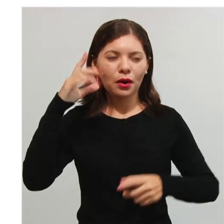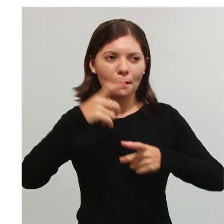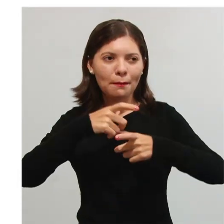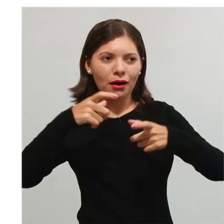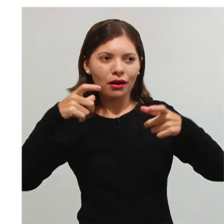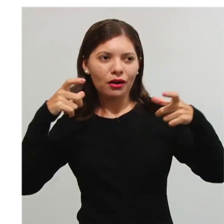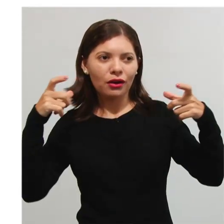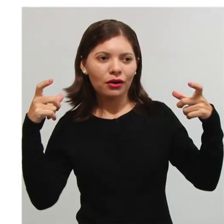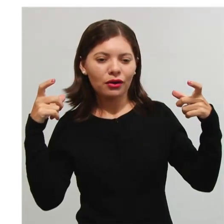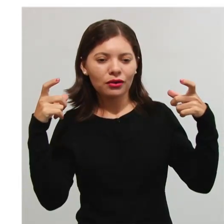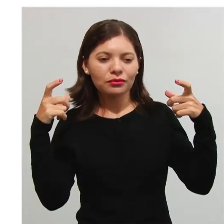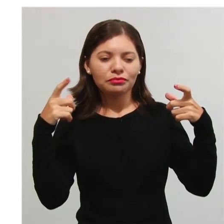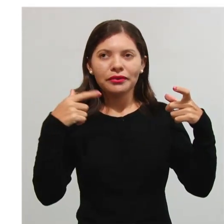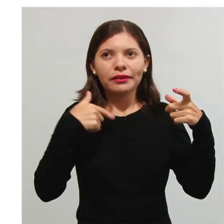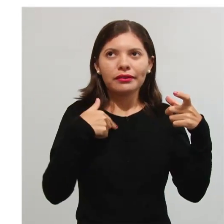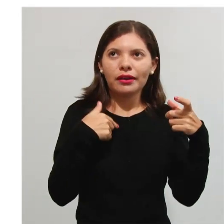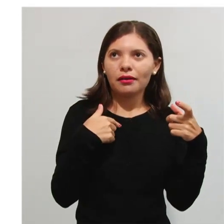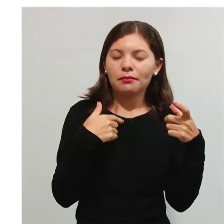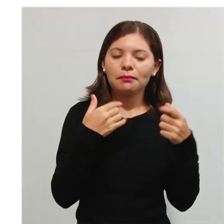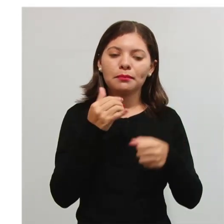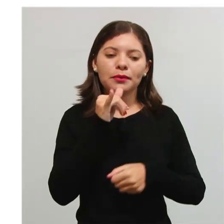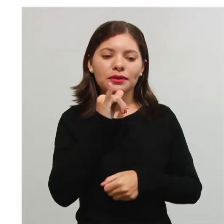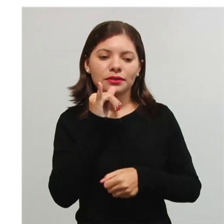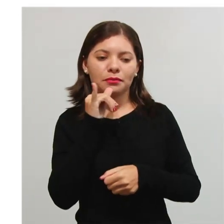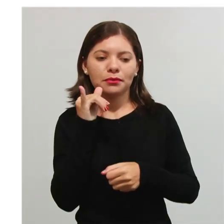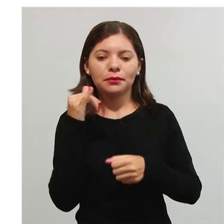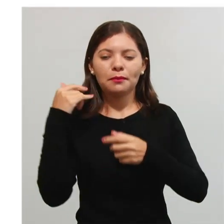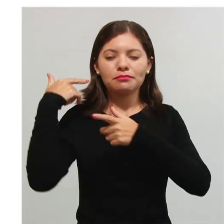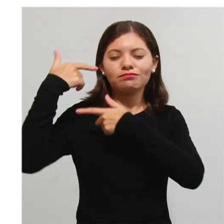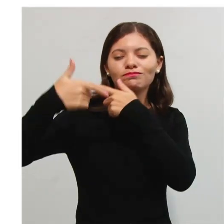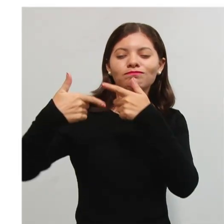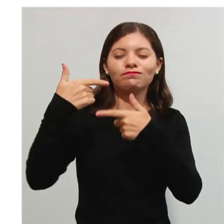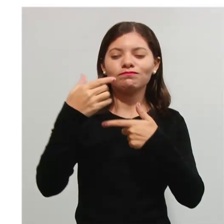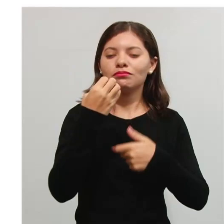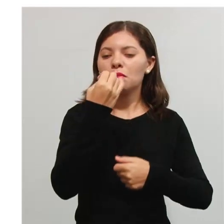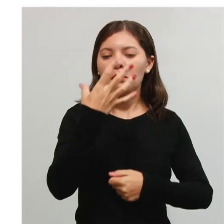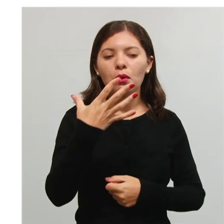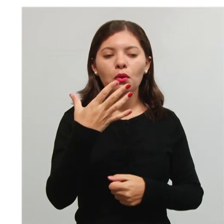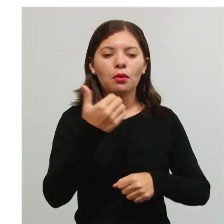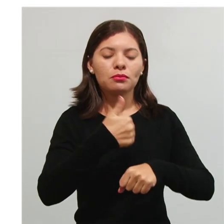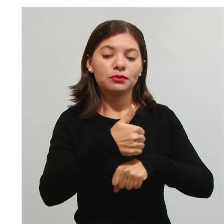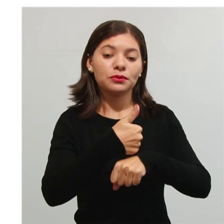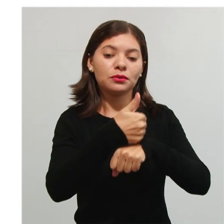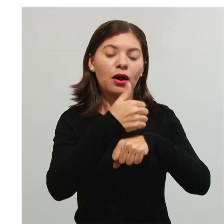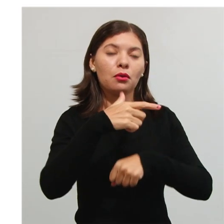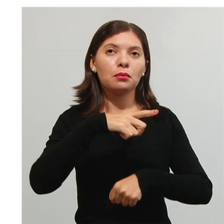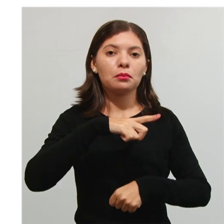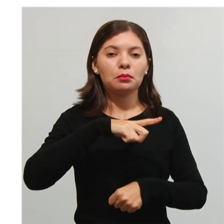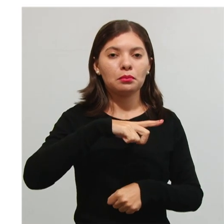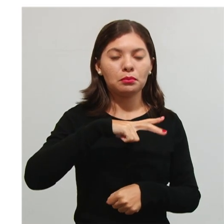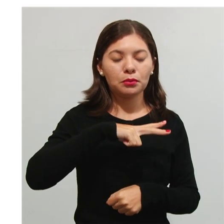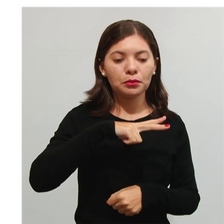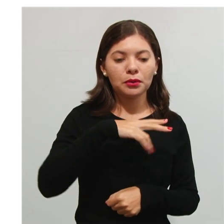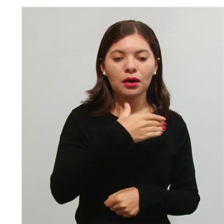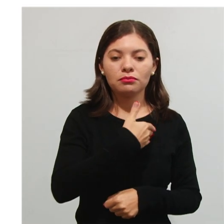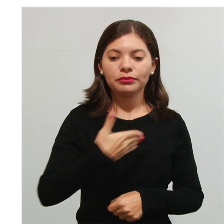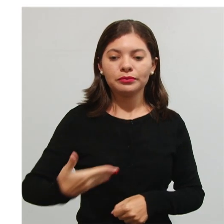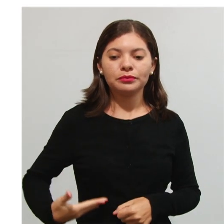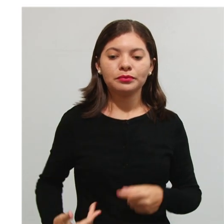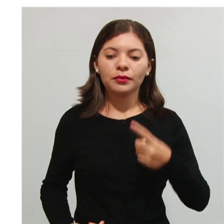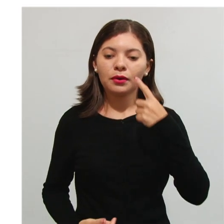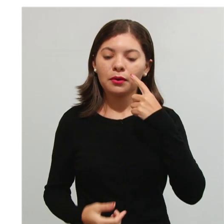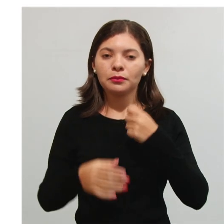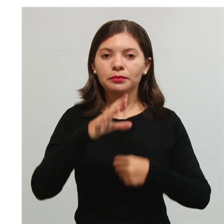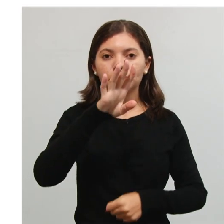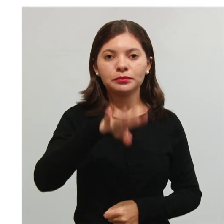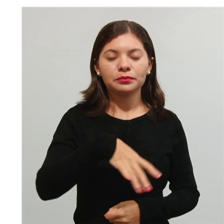que desenvolver uma carreira profissional em uma empresa pública ou privada. Olha só essa tabelinha que foi uma pesquisa